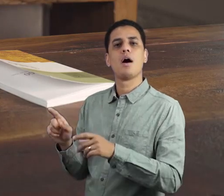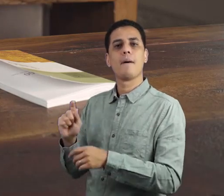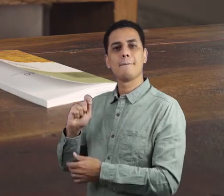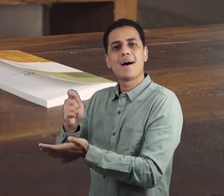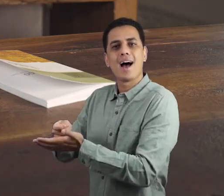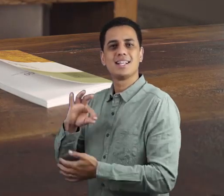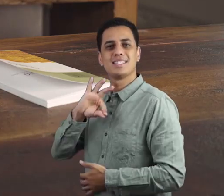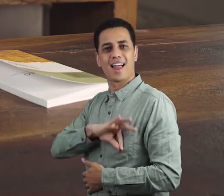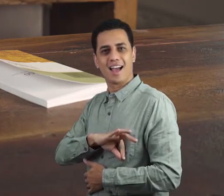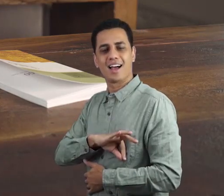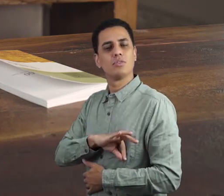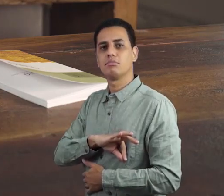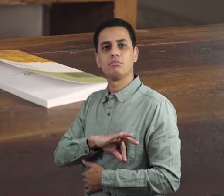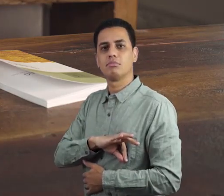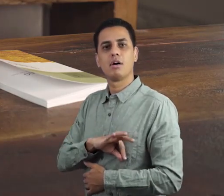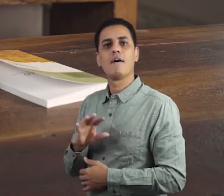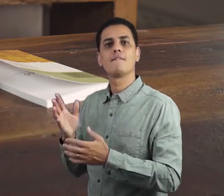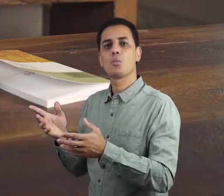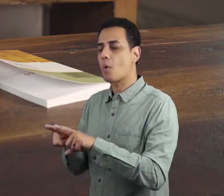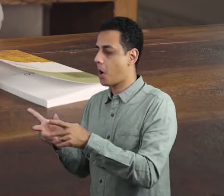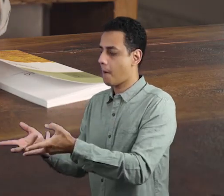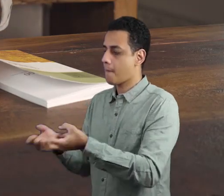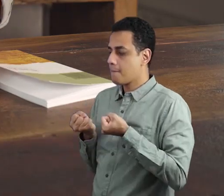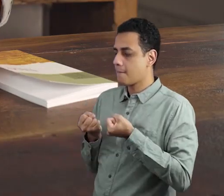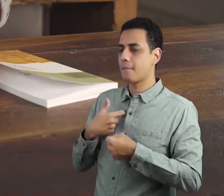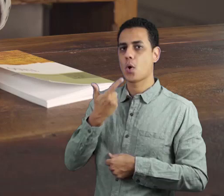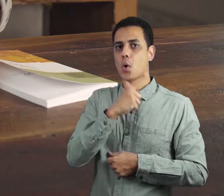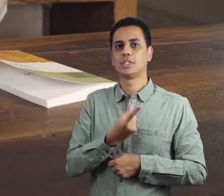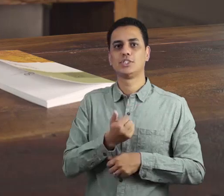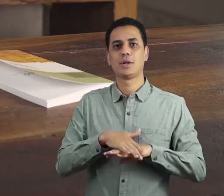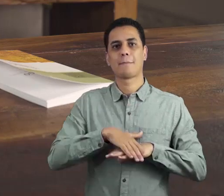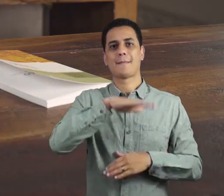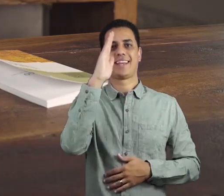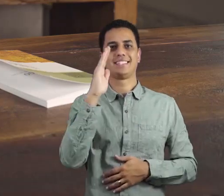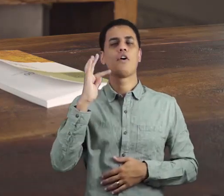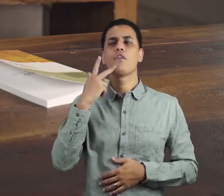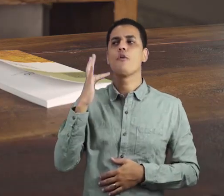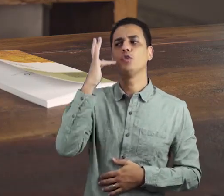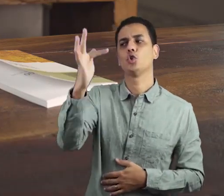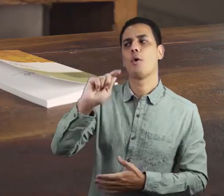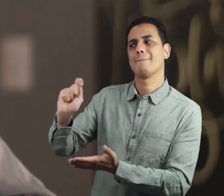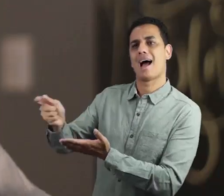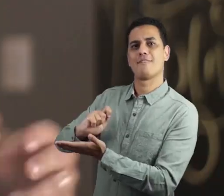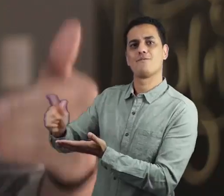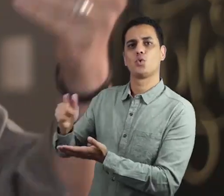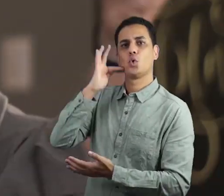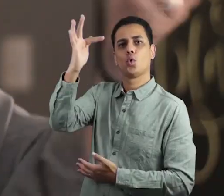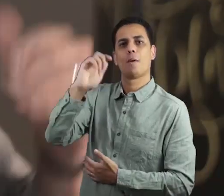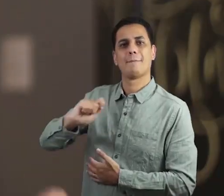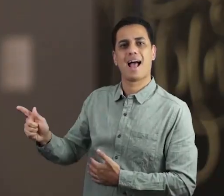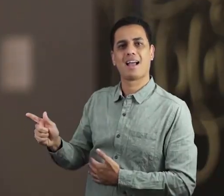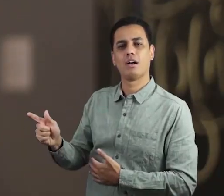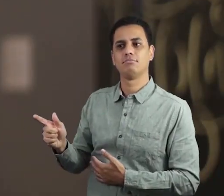Deus. Se você lê a Bíblia, se você vai estudar a lei e o contexto realmente do sustento e